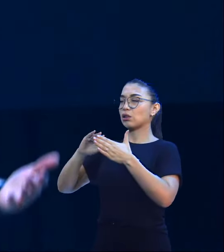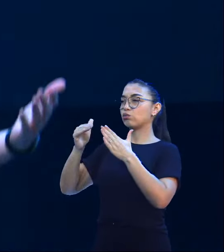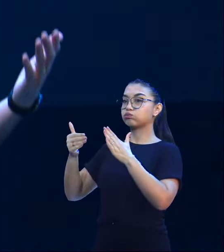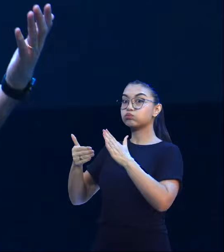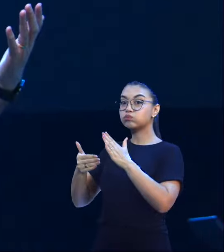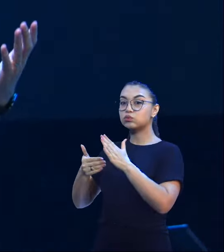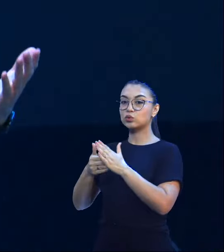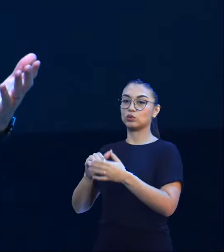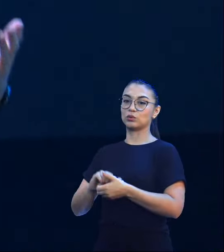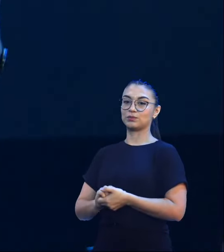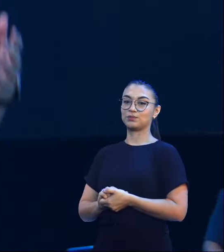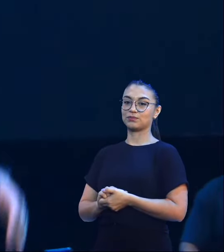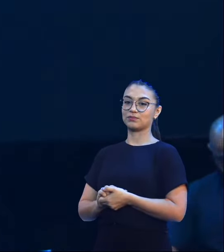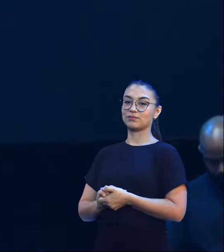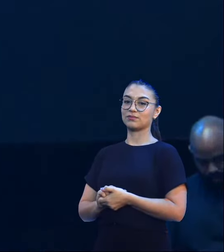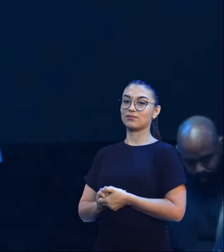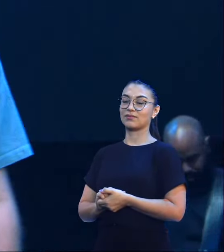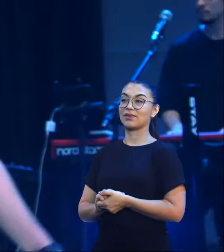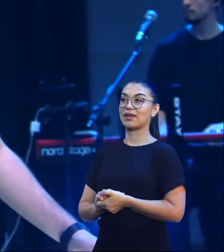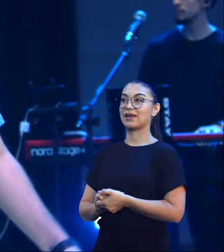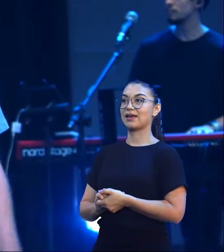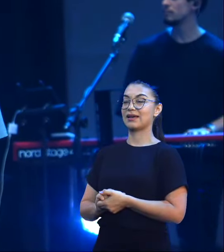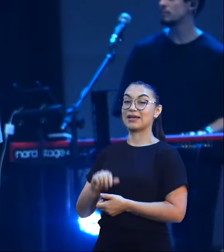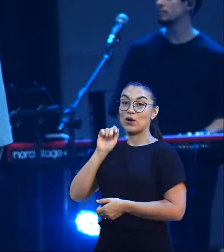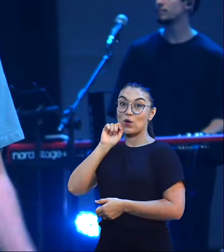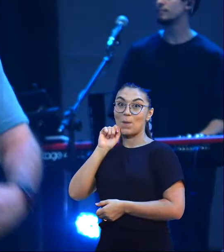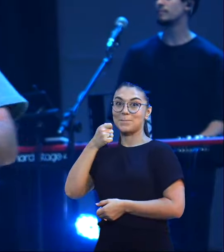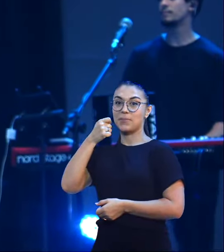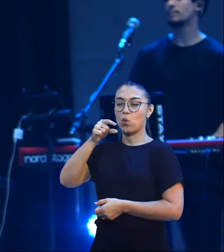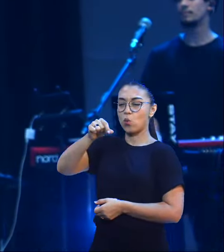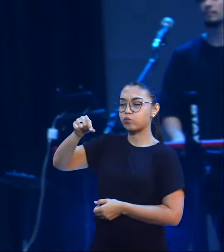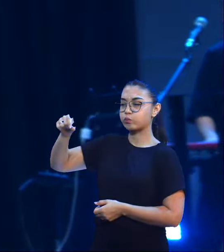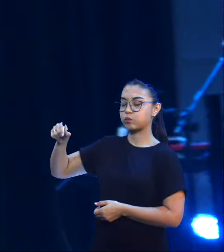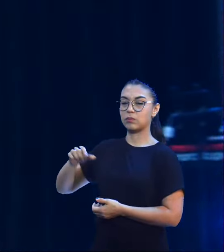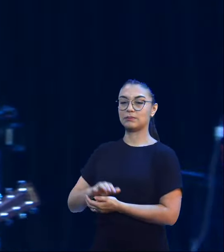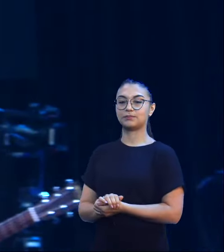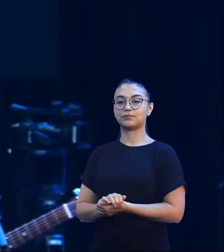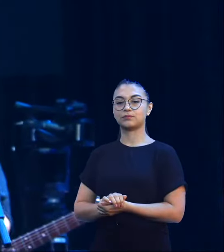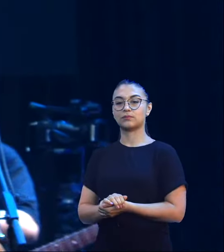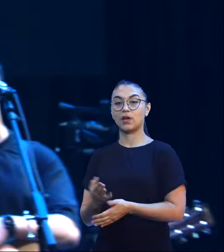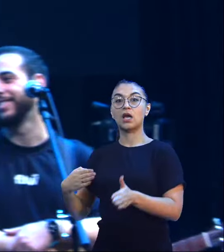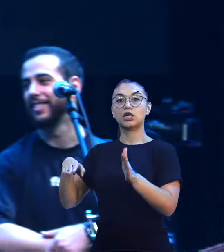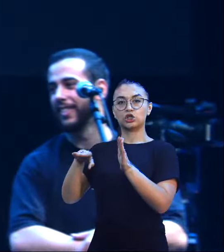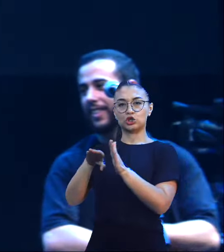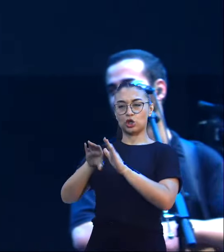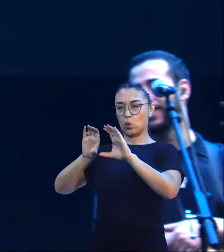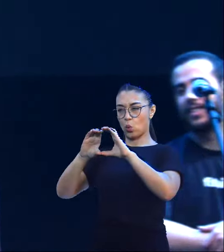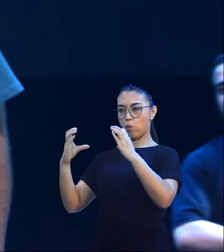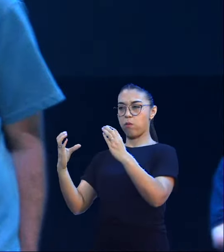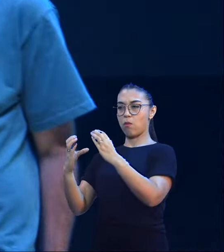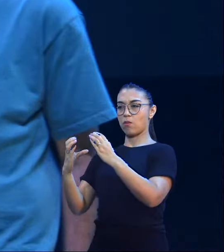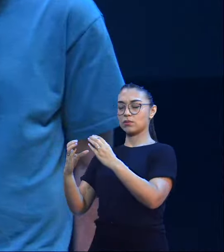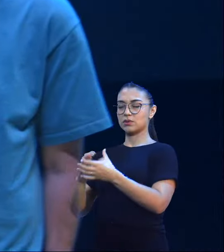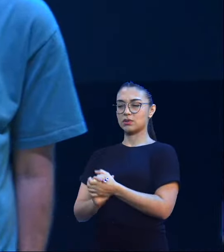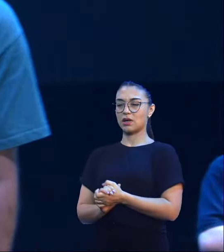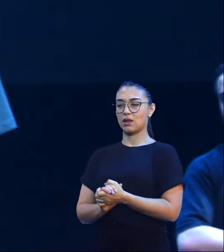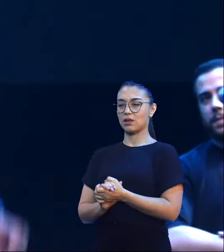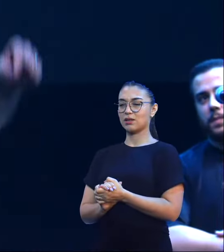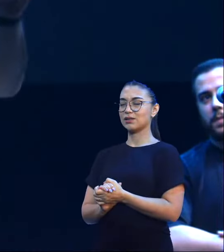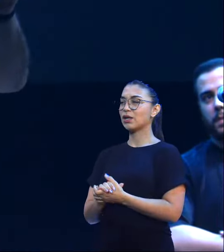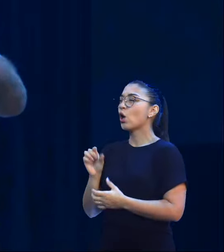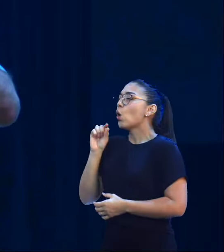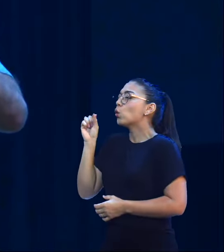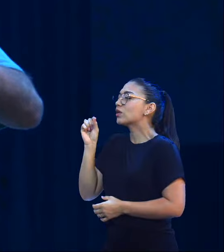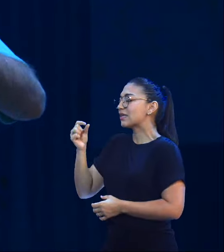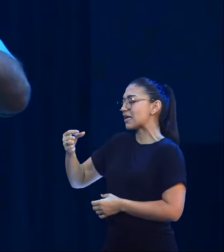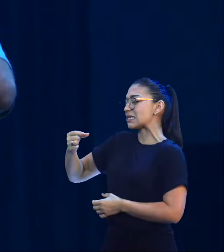picles e um pão com gergelim. Chegou o hambúrguer, ela olhou e falou: pai, o que é gergelim? Eu